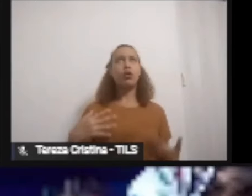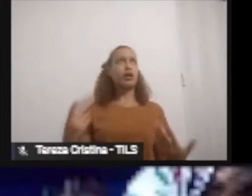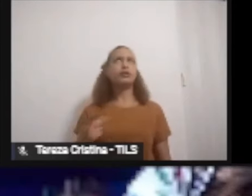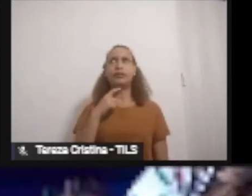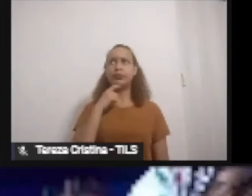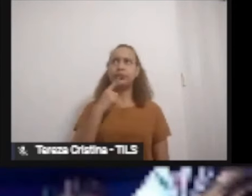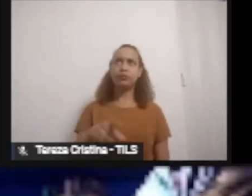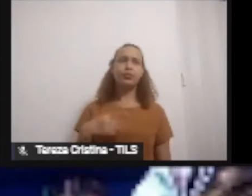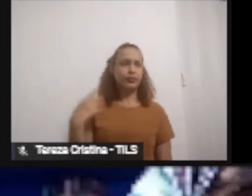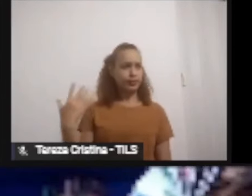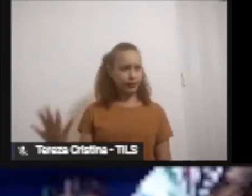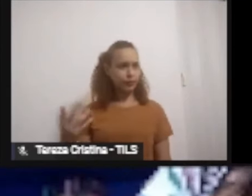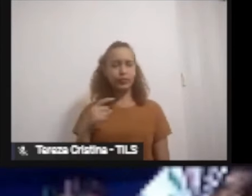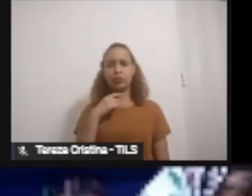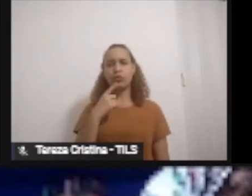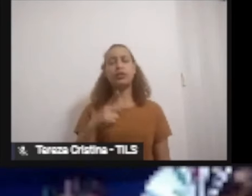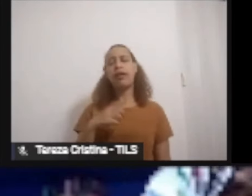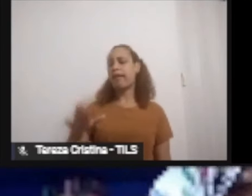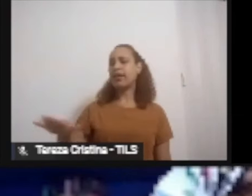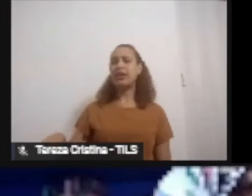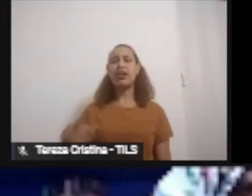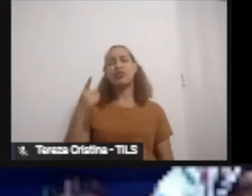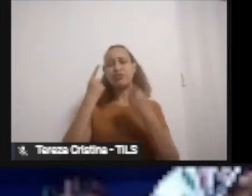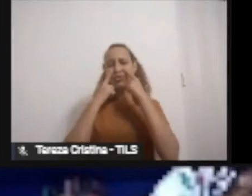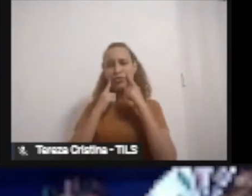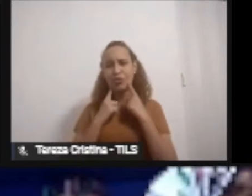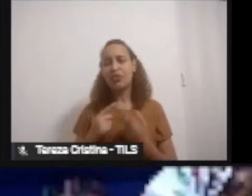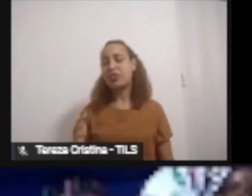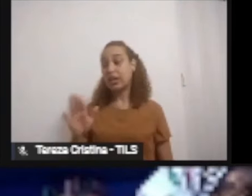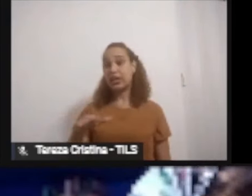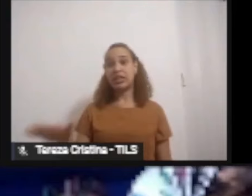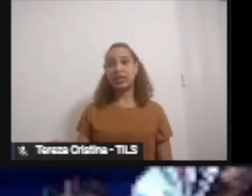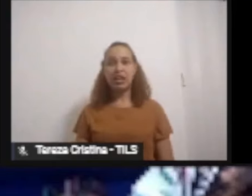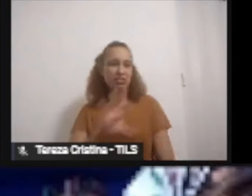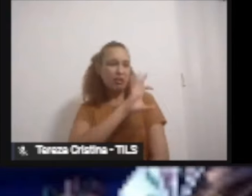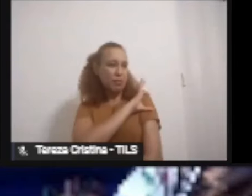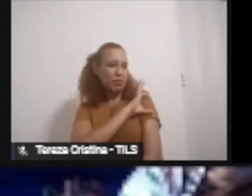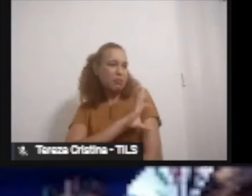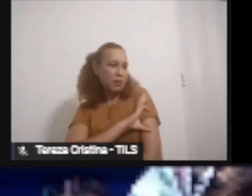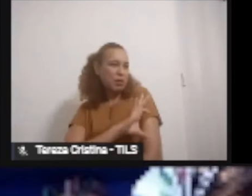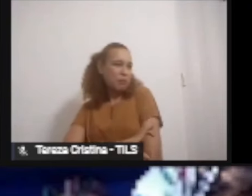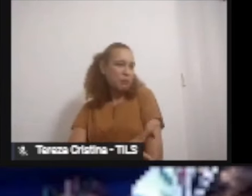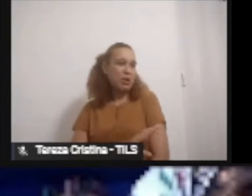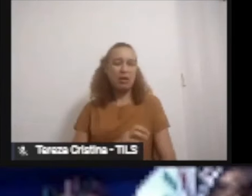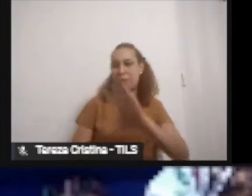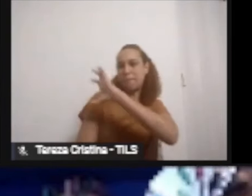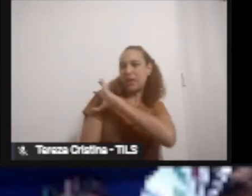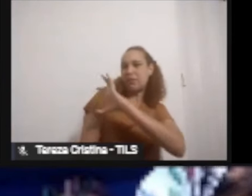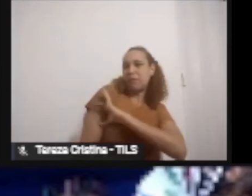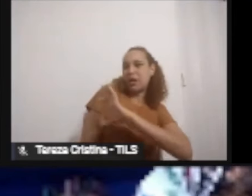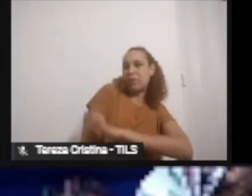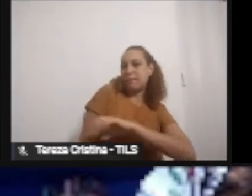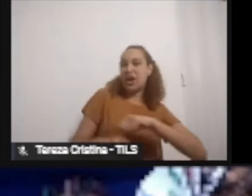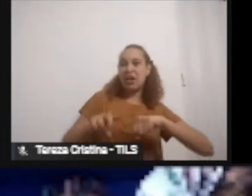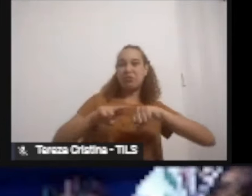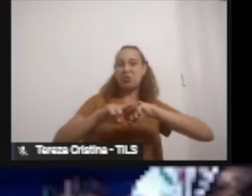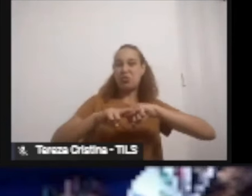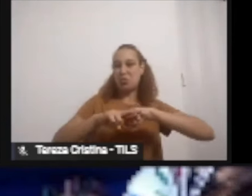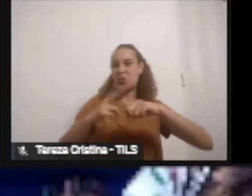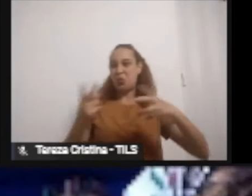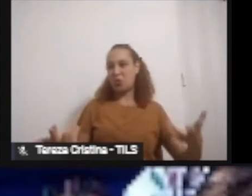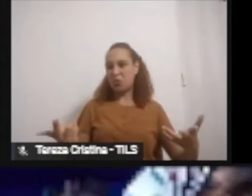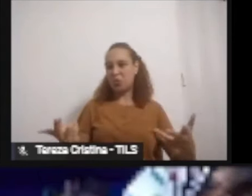Tô com uma dúvida, tem uma criança chorando, eu vi uma criança com hematomas. O que, que eu faço? Tira a dúvida, tanto pelo Disque 100, quanto pelo Conselho